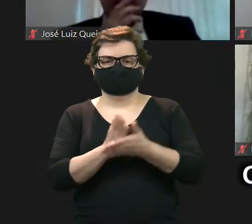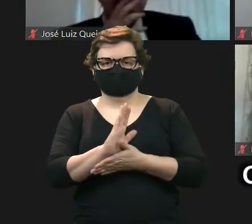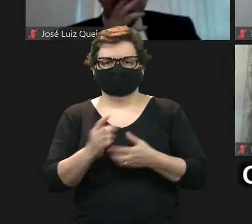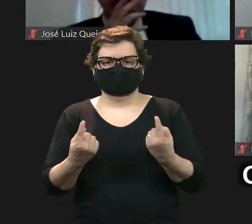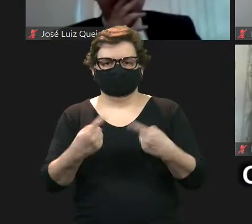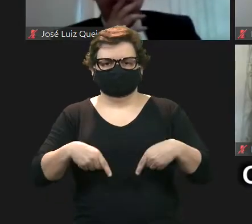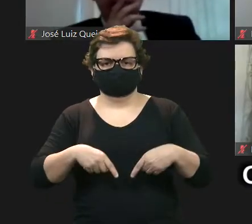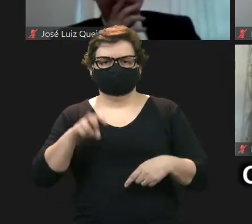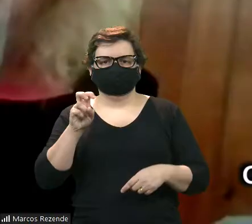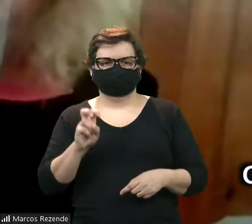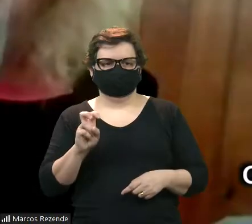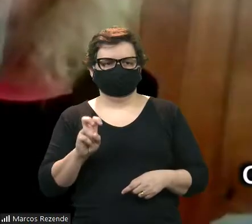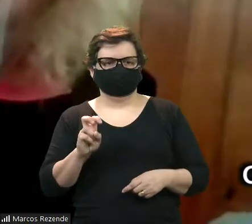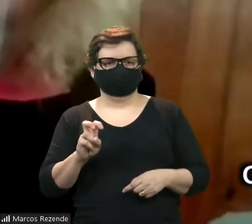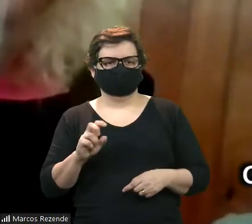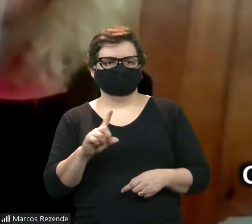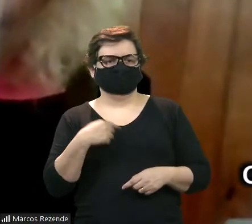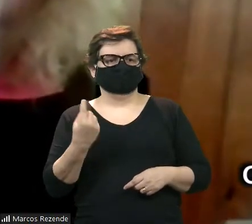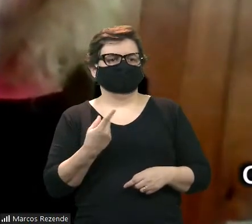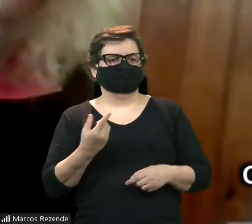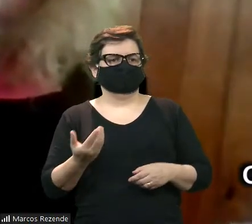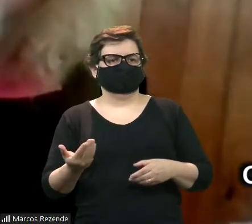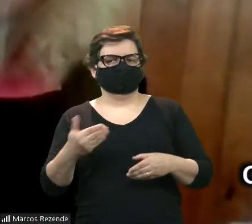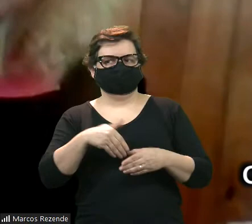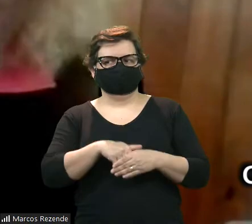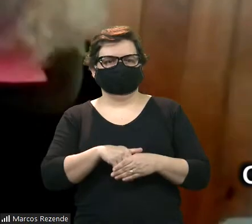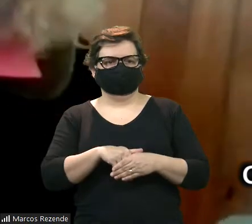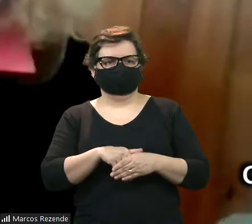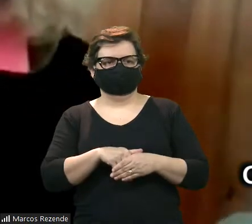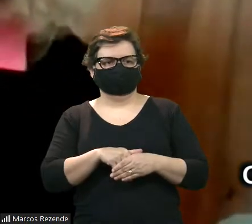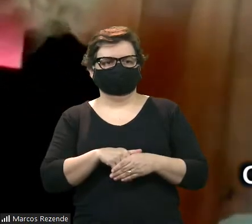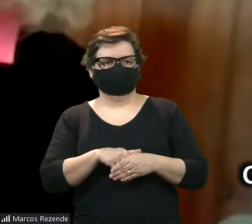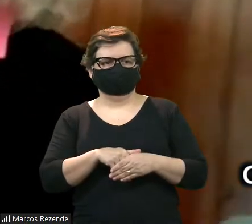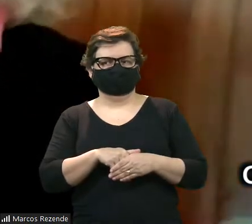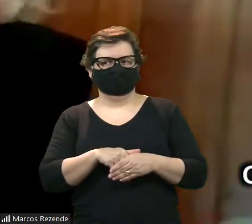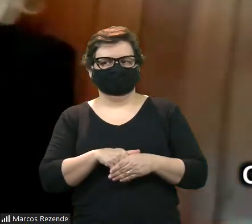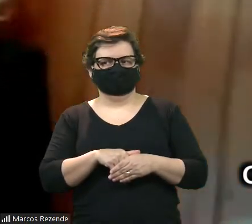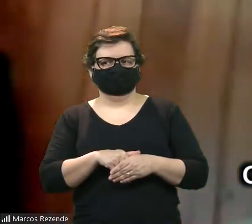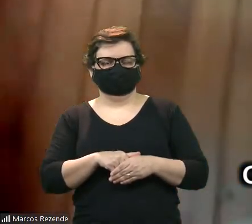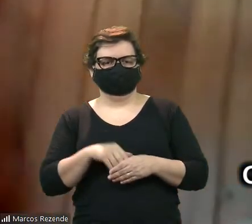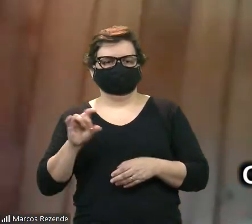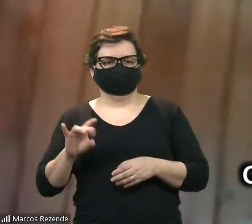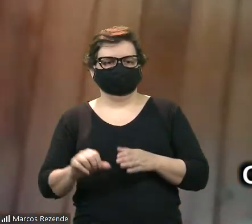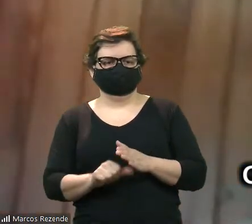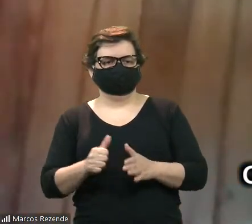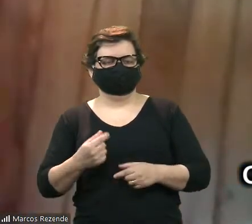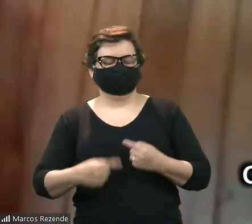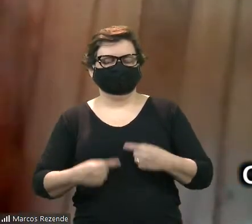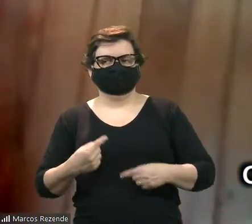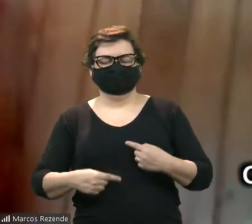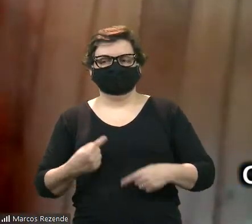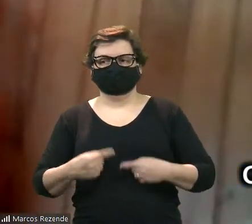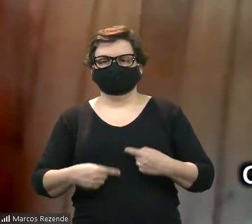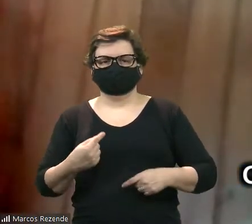Então, nós votaremos esse projeto somente em primeira discussão,